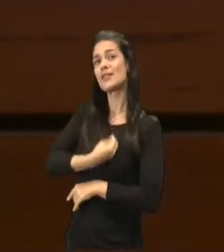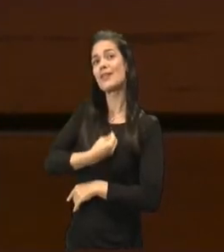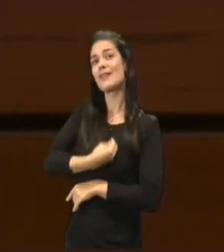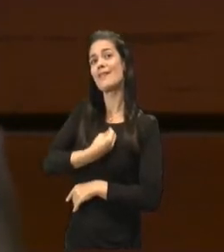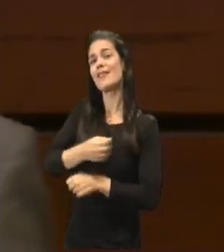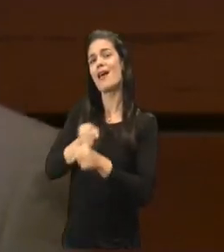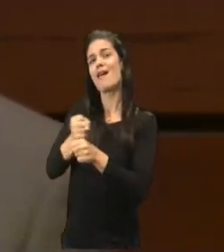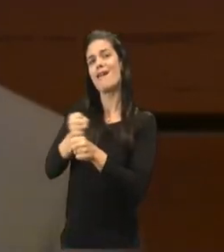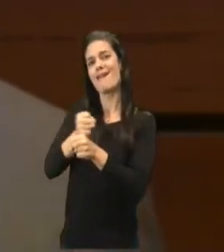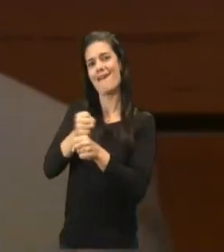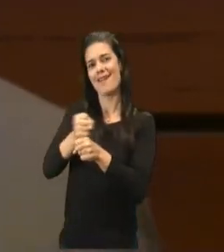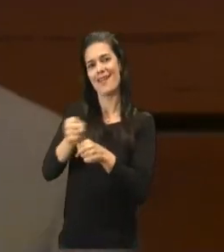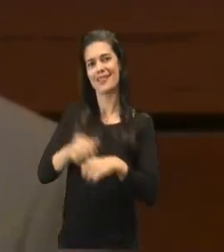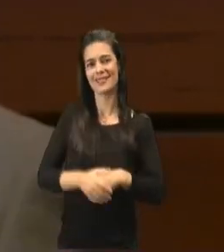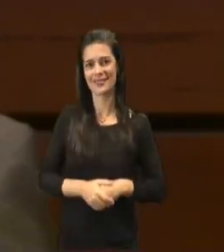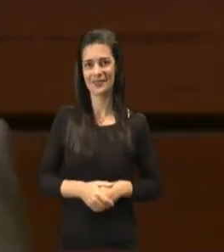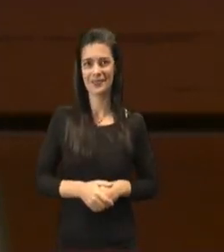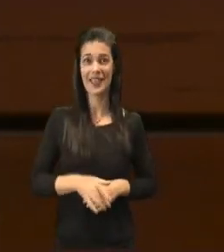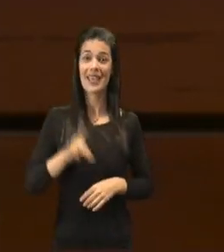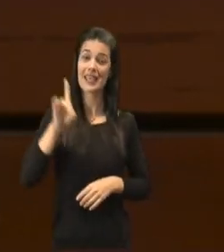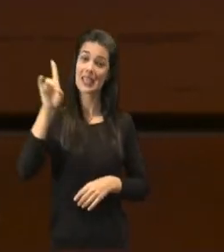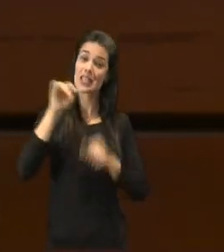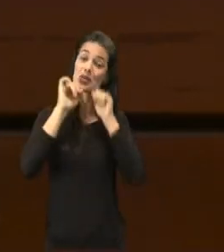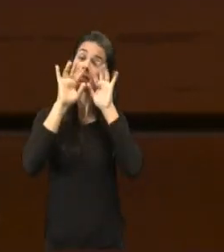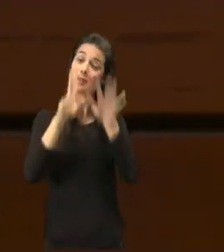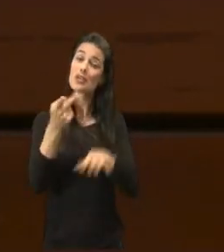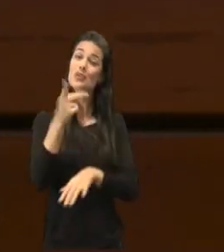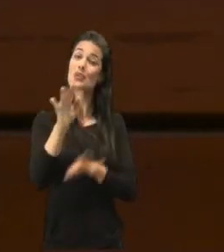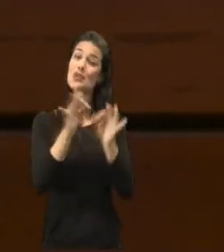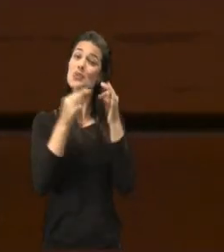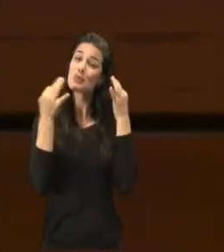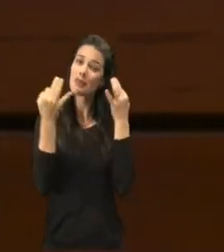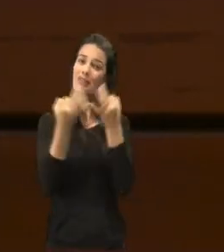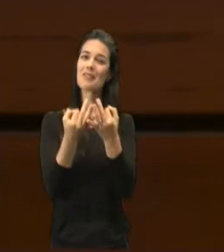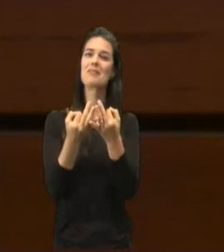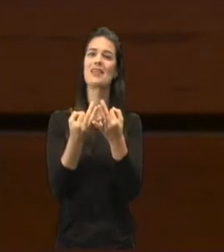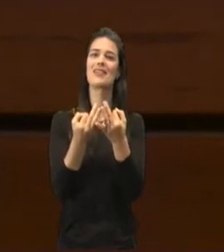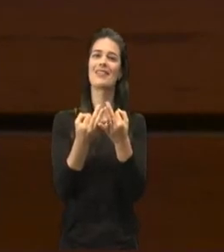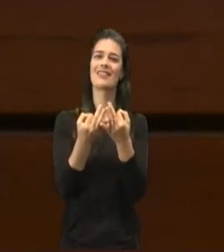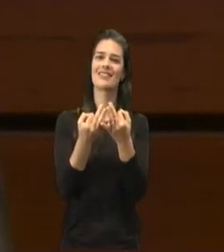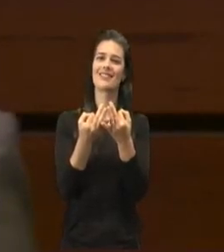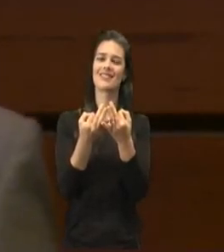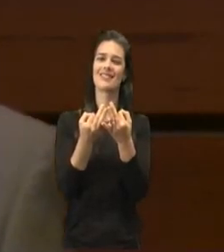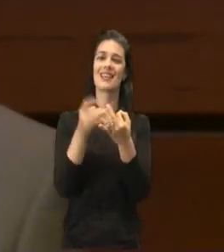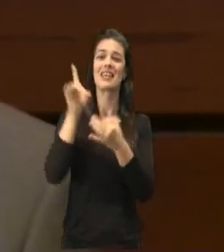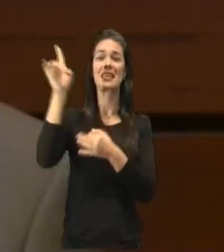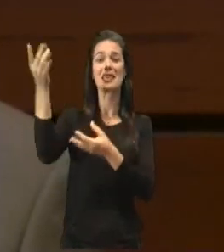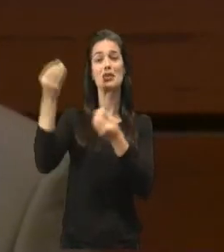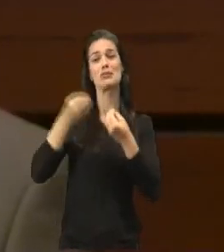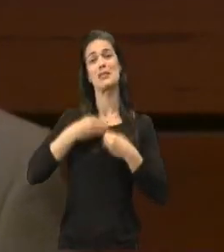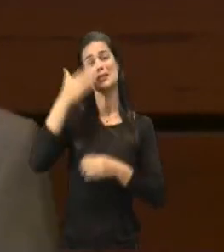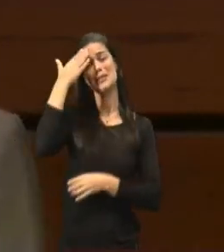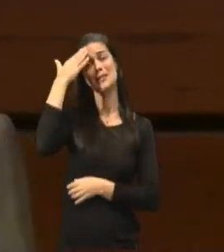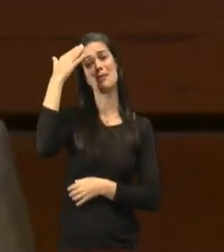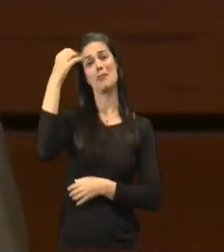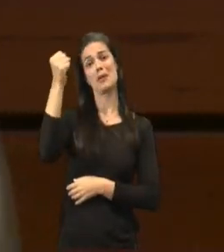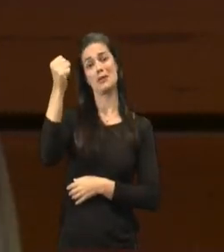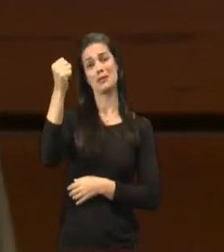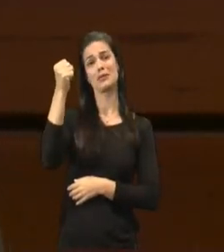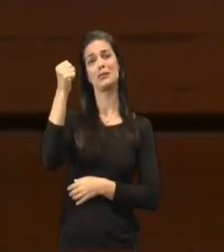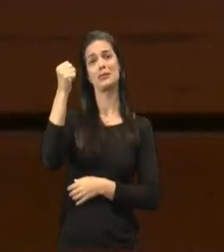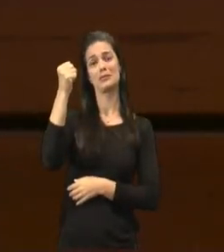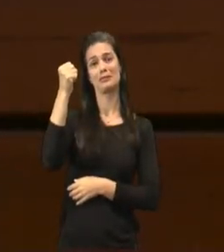minha casa, em oração, em intercessão, em cuidado. Que o Senhor nos dê sabedoria para impedir,